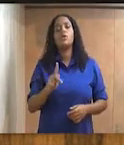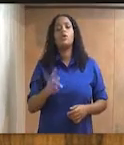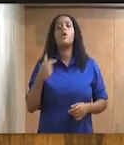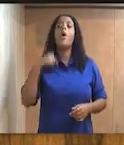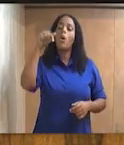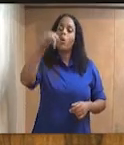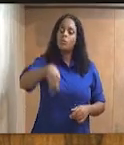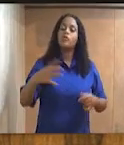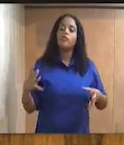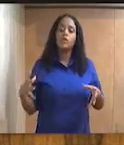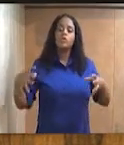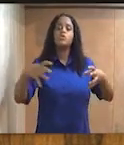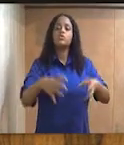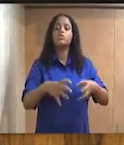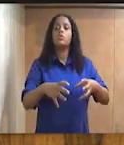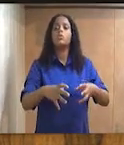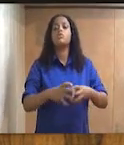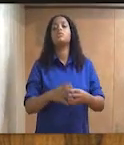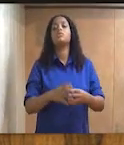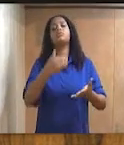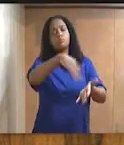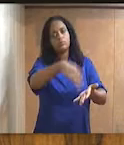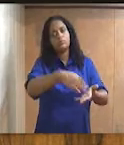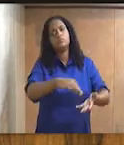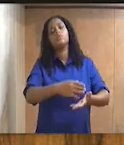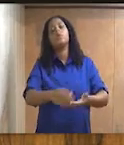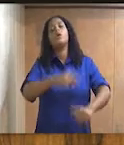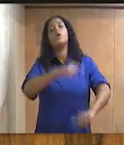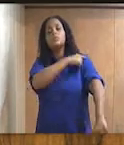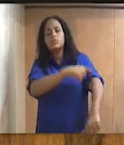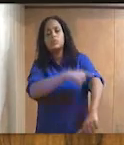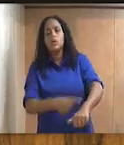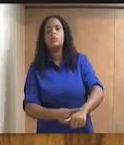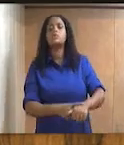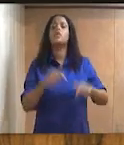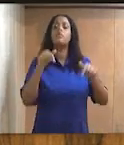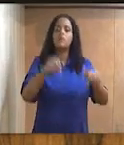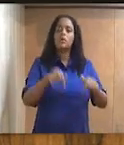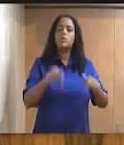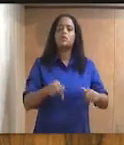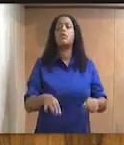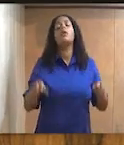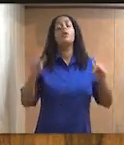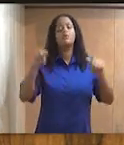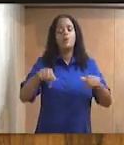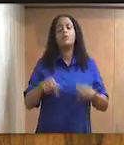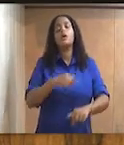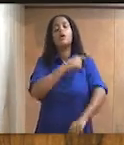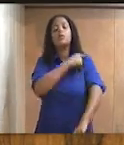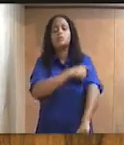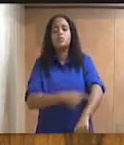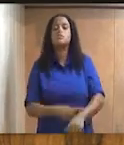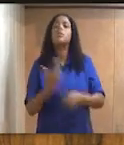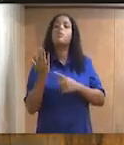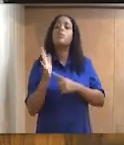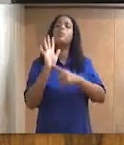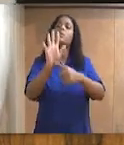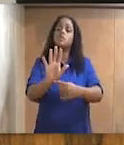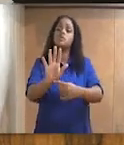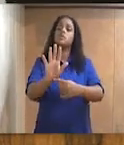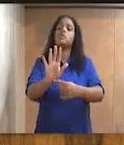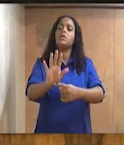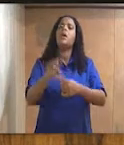hoje com secretários de educação e os componentes da Comissão de Educação para apresentar a